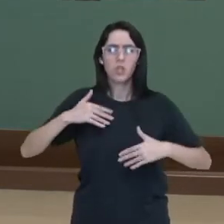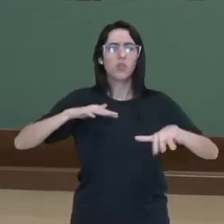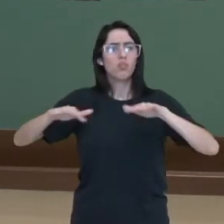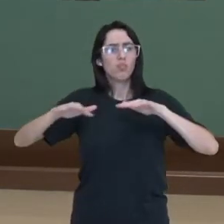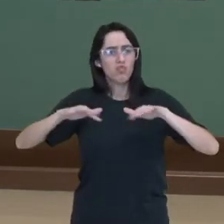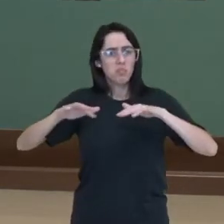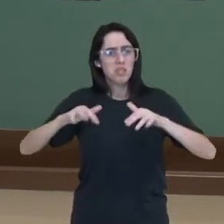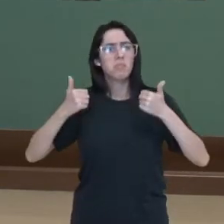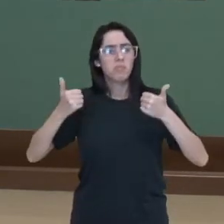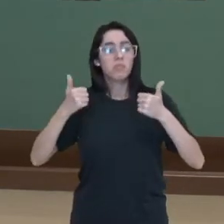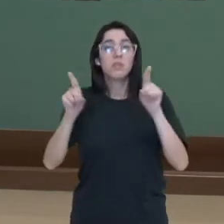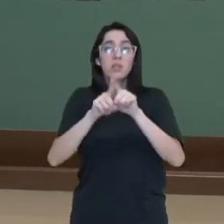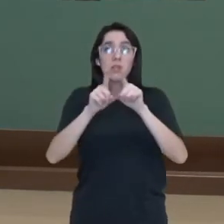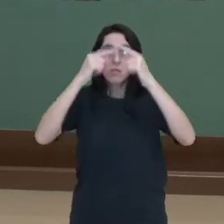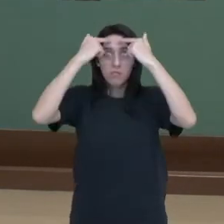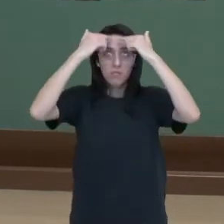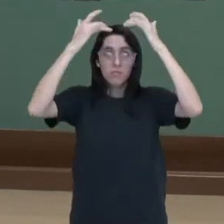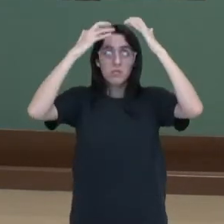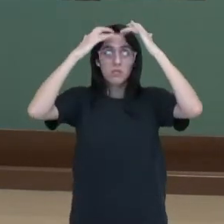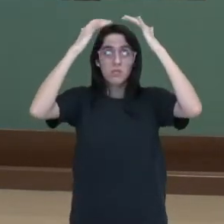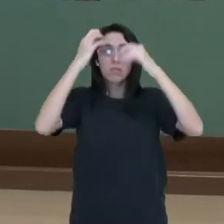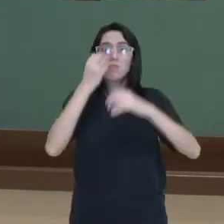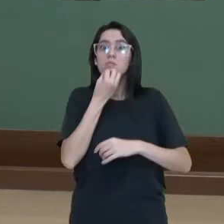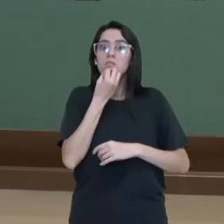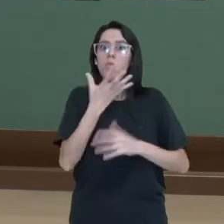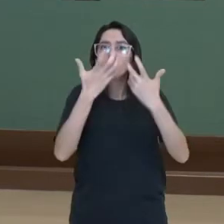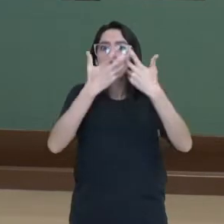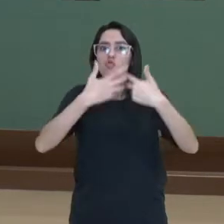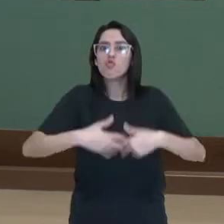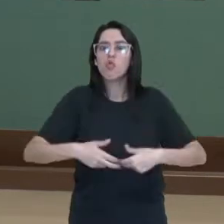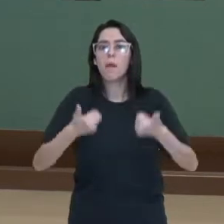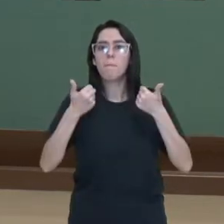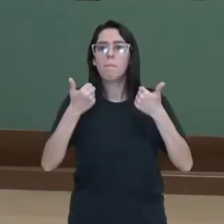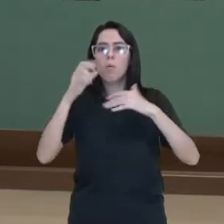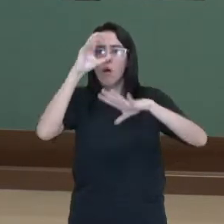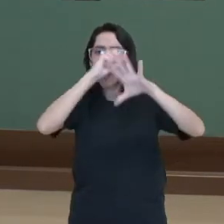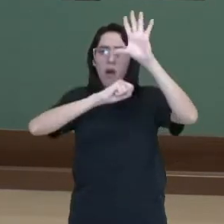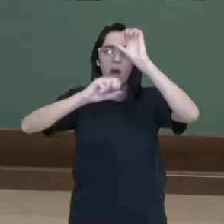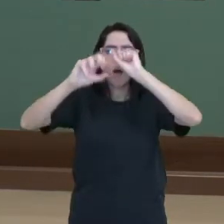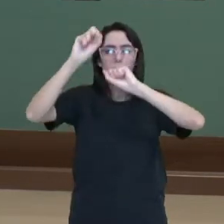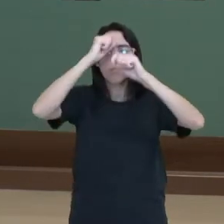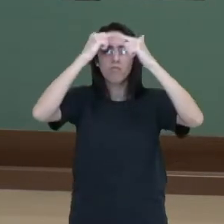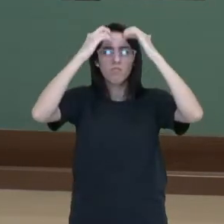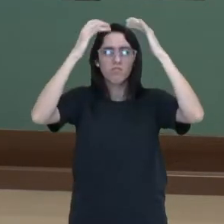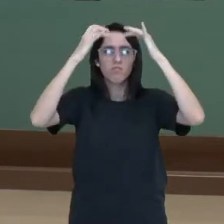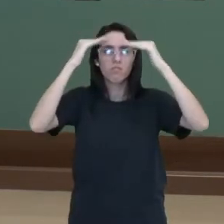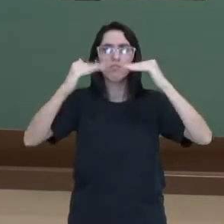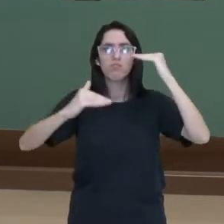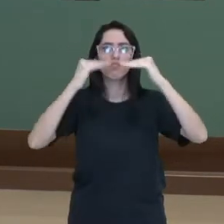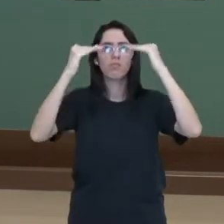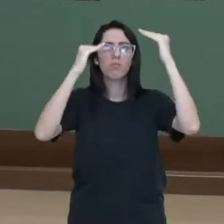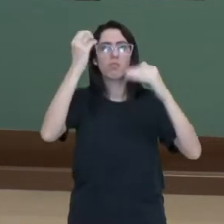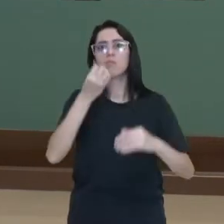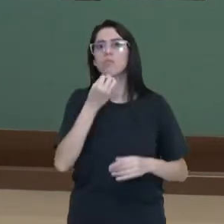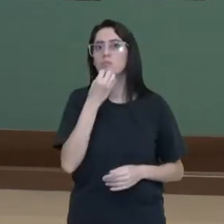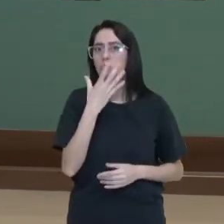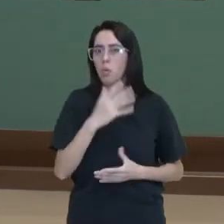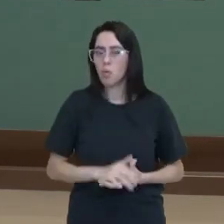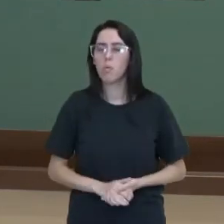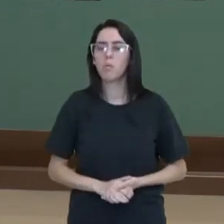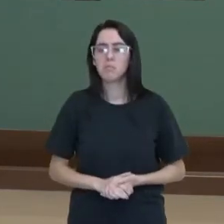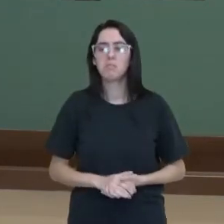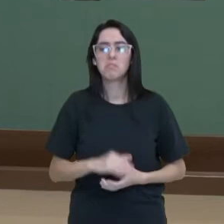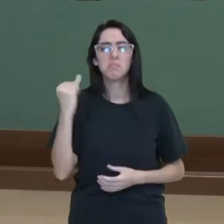o seu cérebro também está funcionando, também está aprendendo, também está evoluindo, né? Tem muito